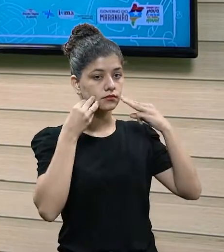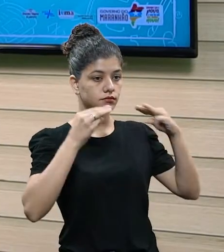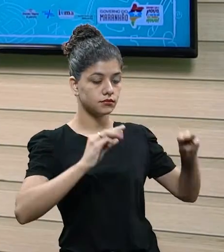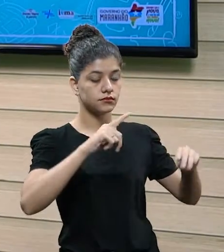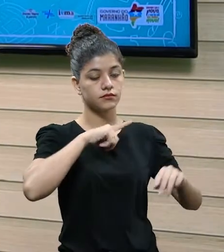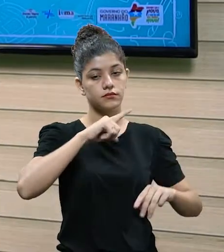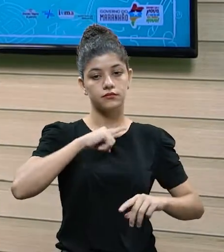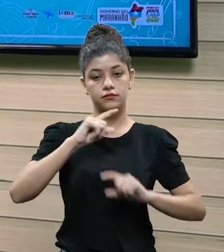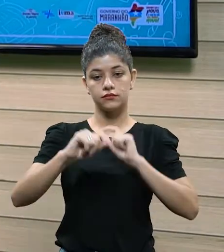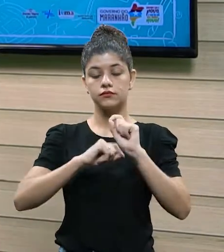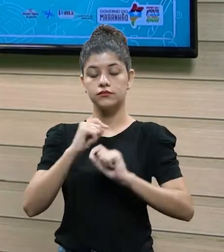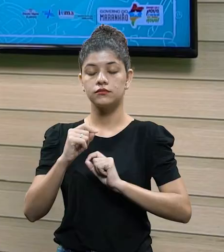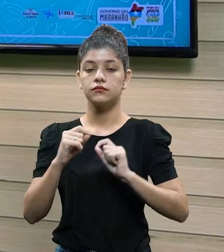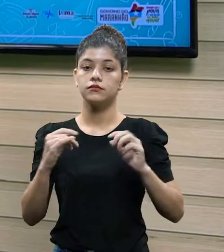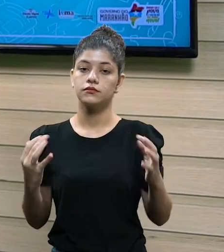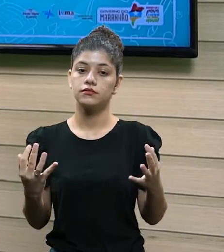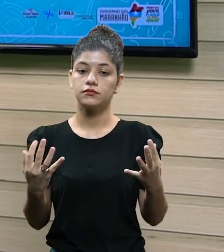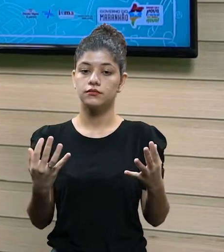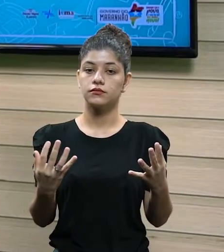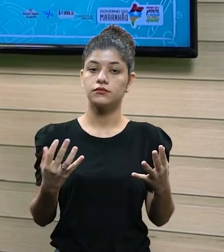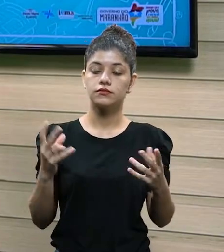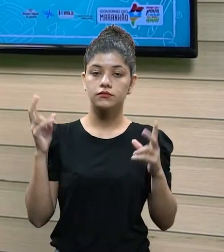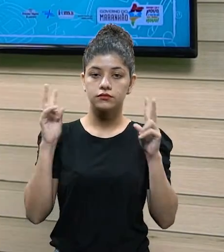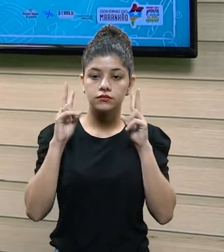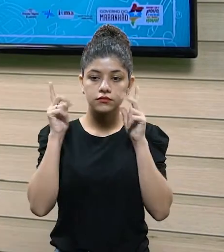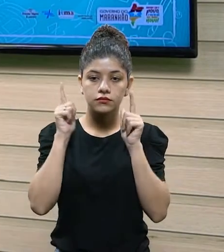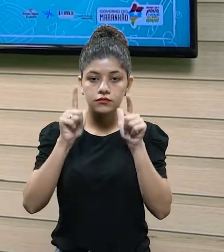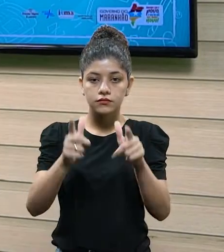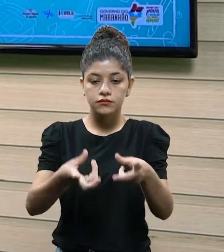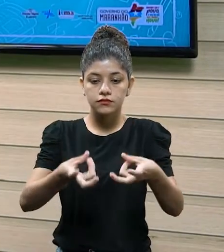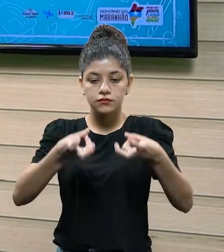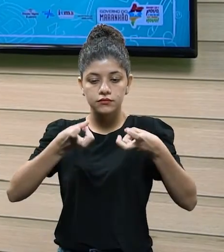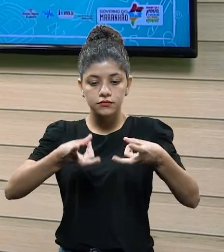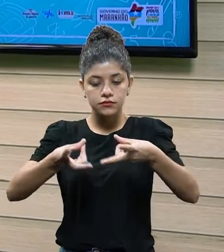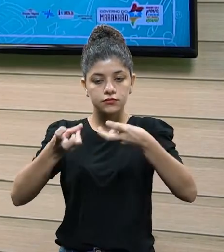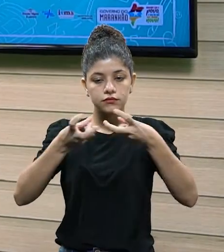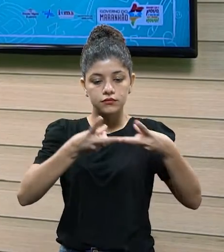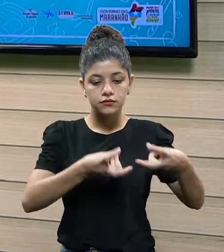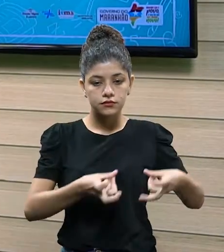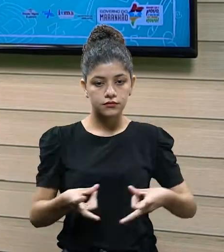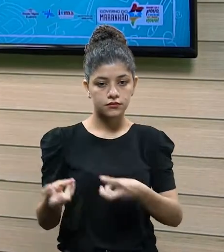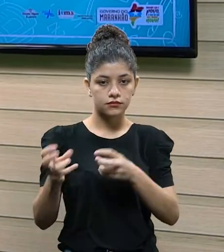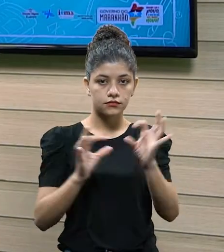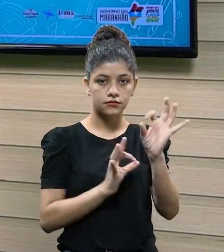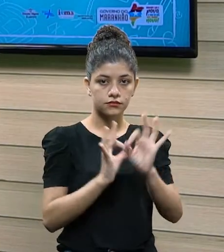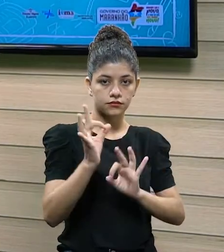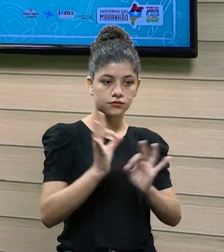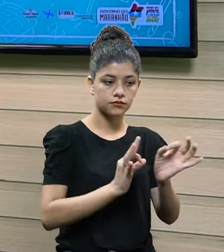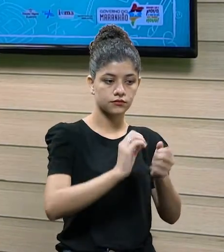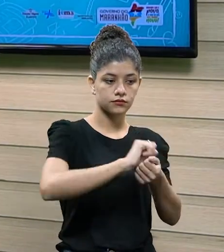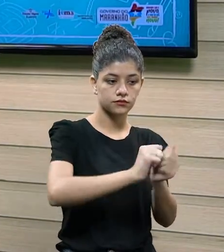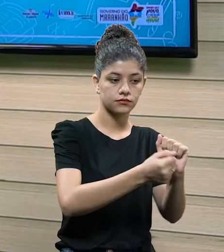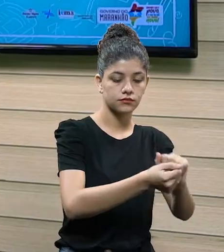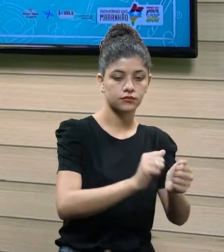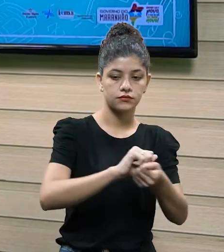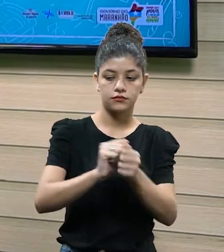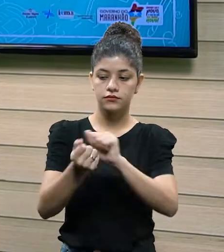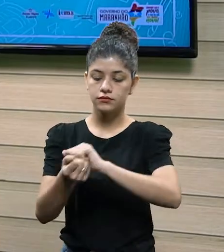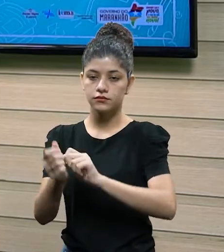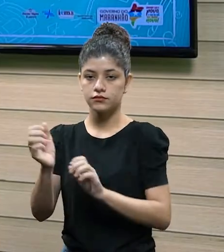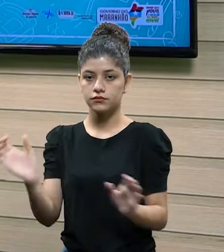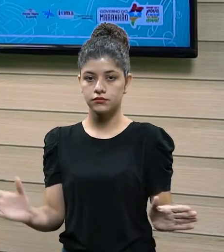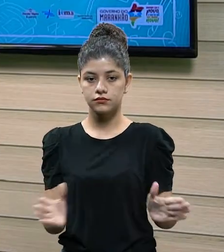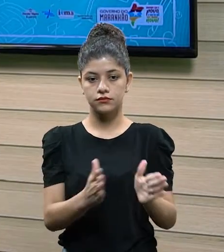tenha a capacidade de identificar essas habilidades. Exatamente para quê? Para poder alocar a pessoa certa para desenvolver a